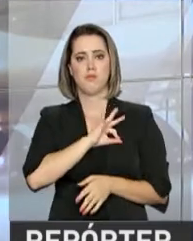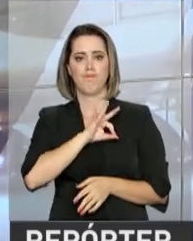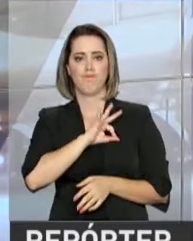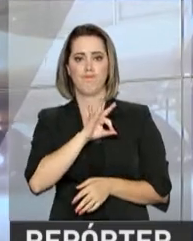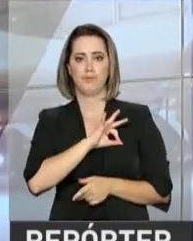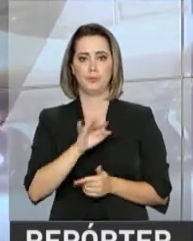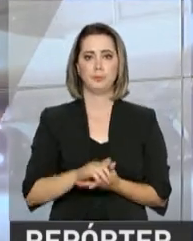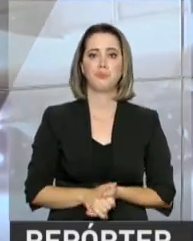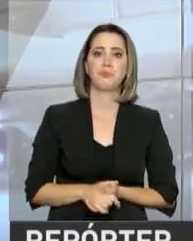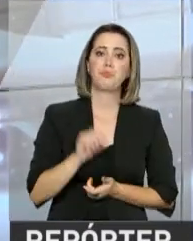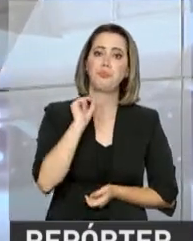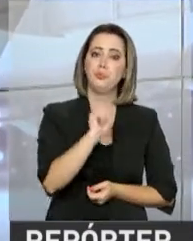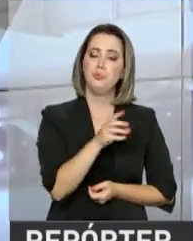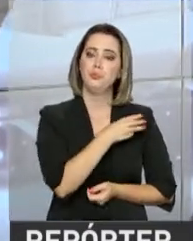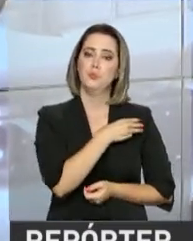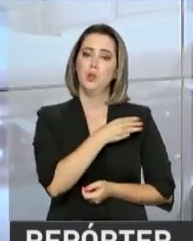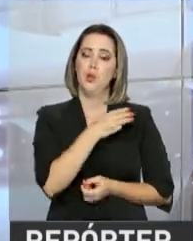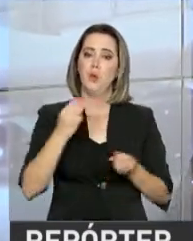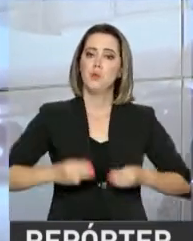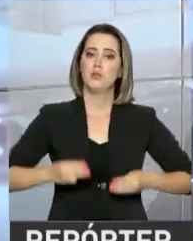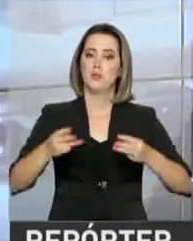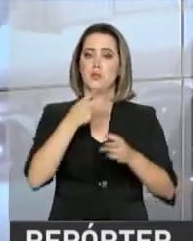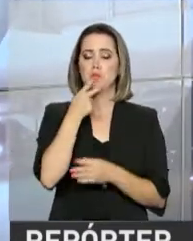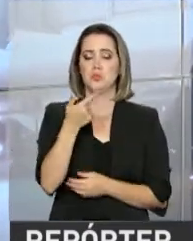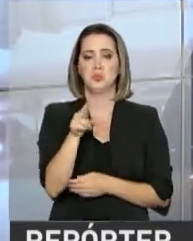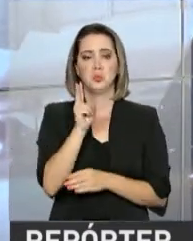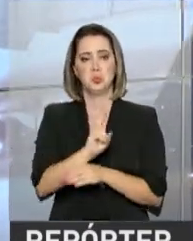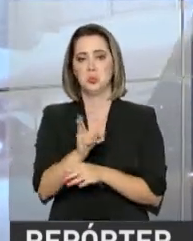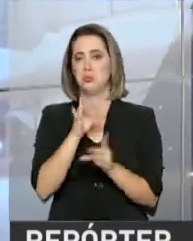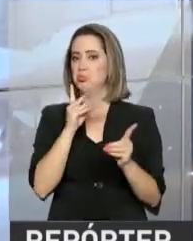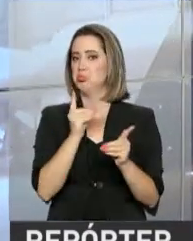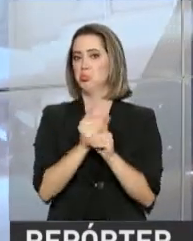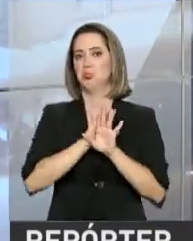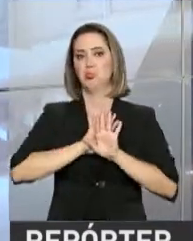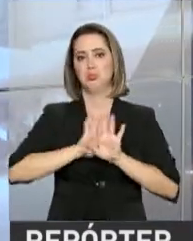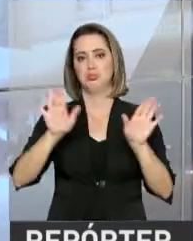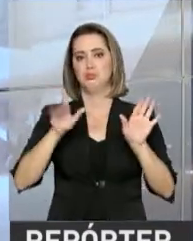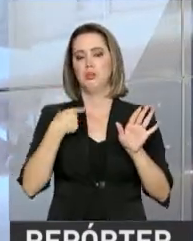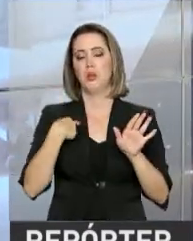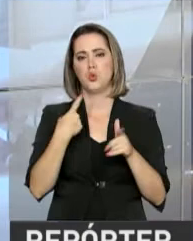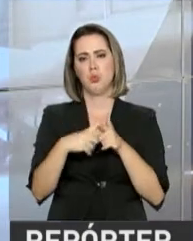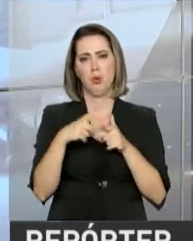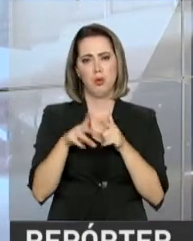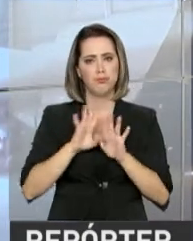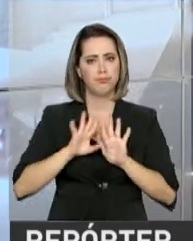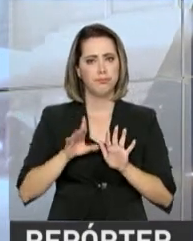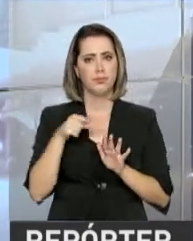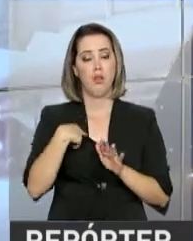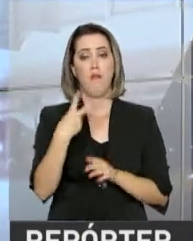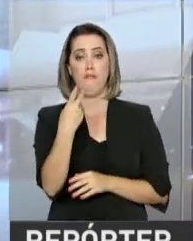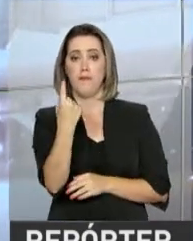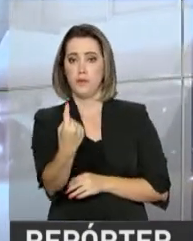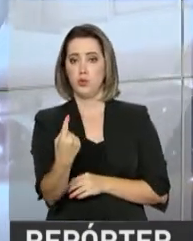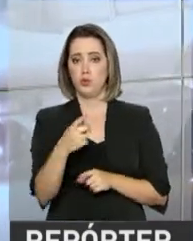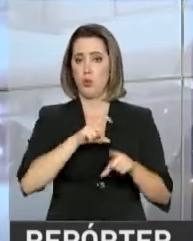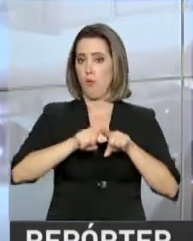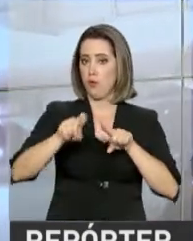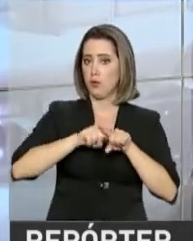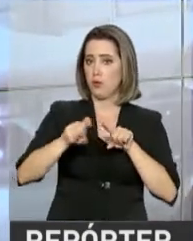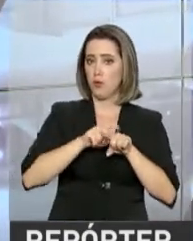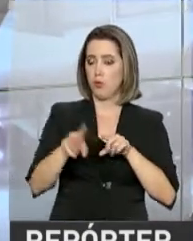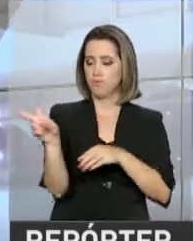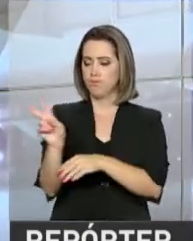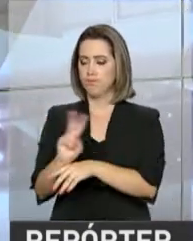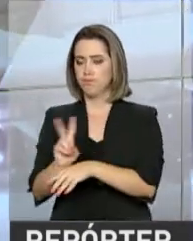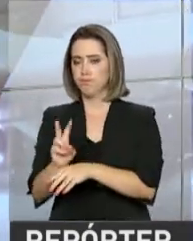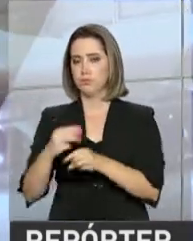fraca segundo o ministério não foram identificadas irregularidades assim de 21 frigoríficos submetidos à inspeção do ministério